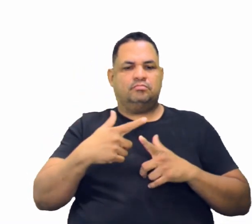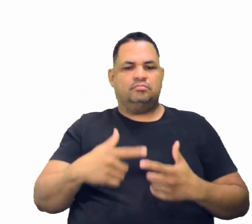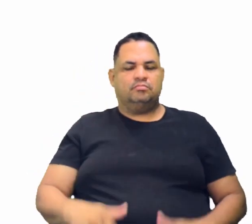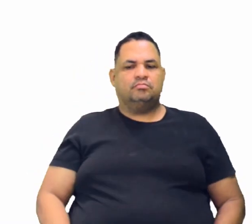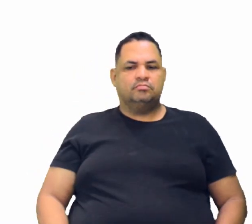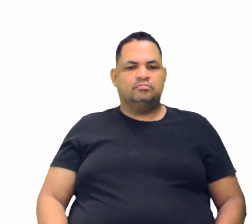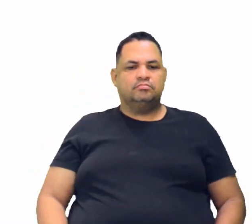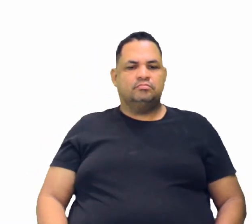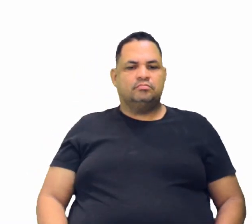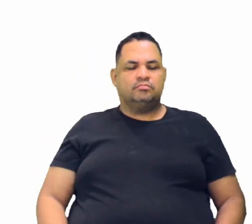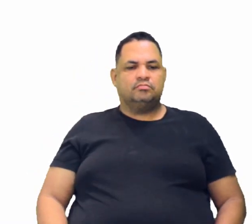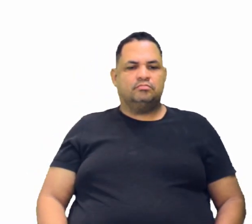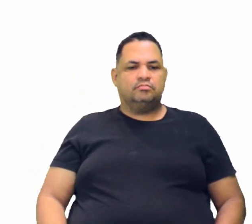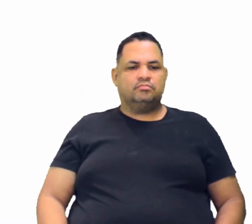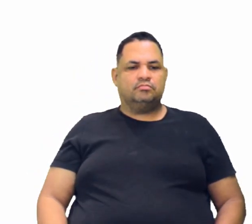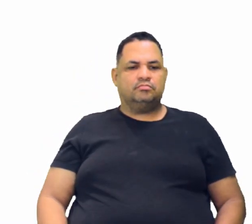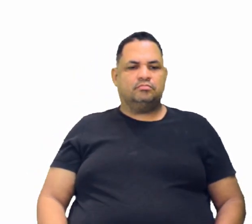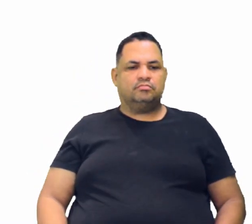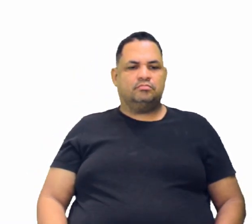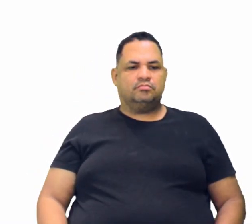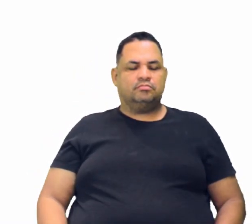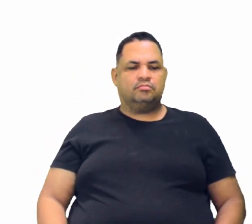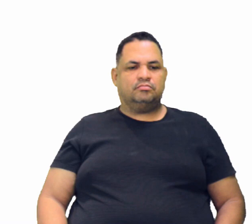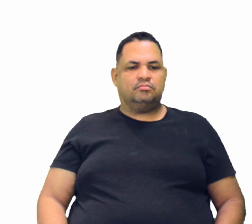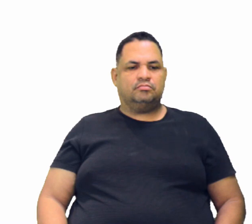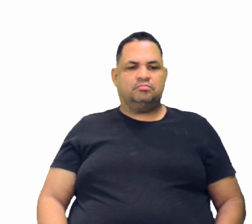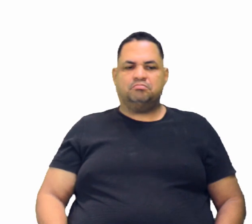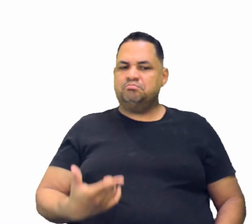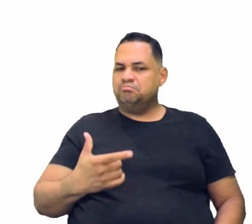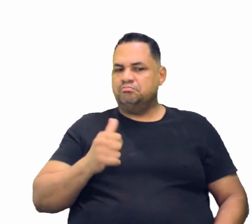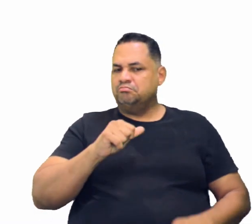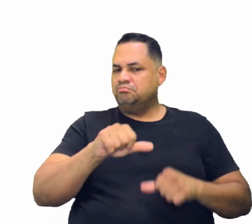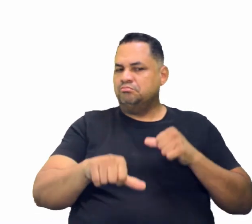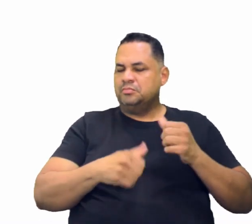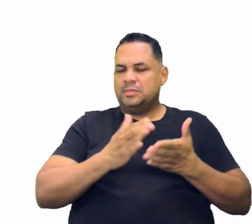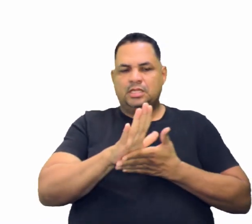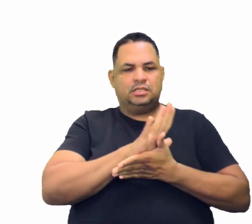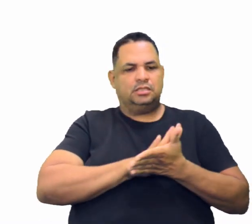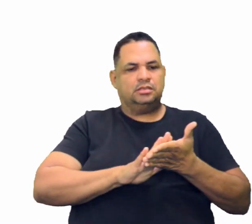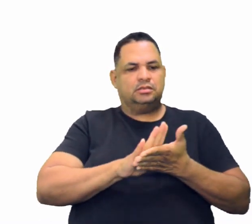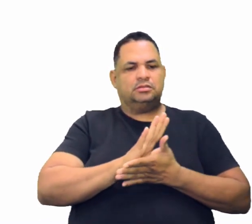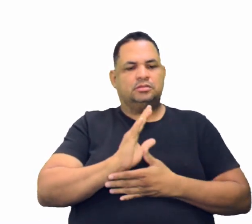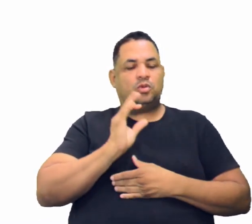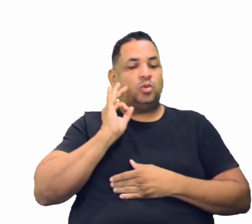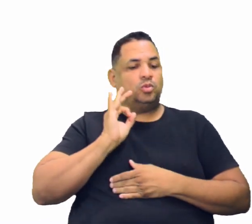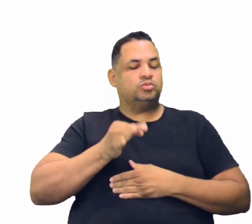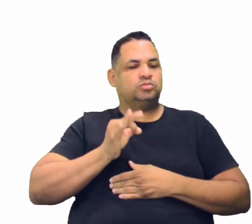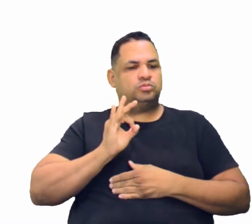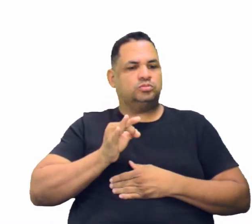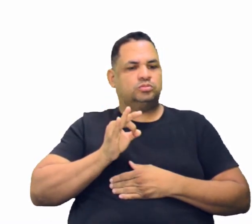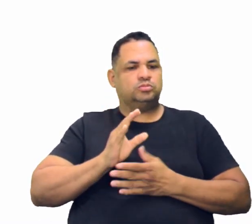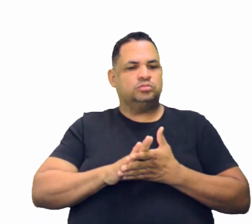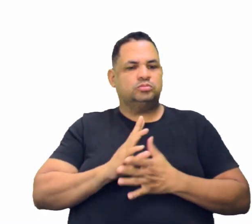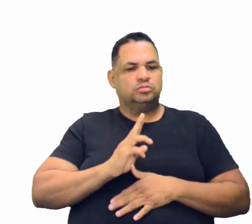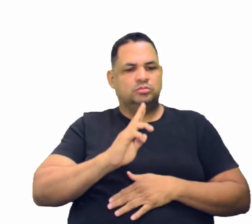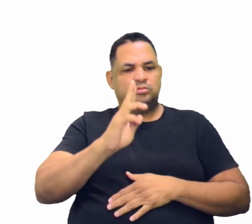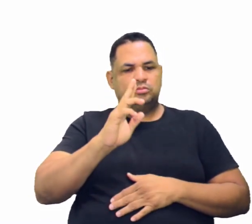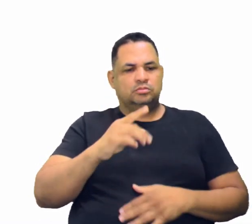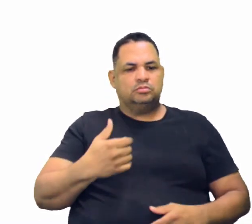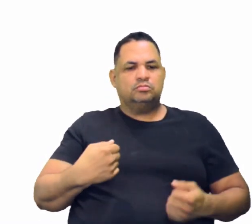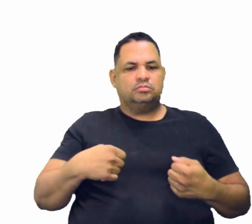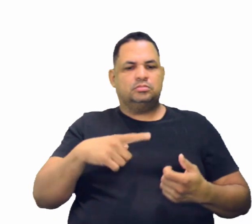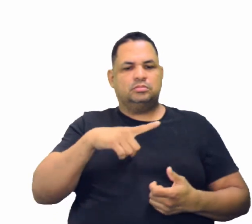do singular? Sim. Ó, não muda nada, não tem flexão, ó. Pode haver alguma complicação?